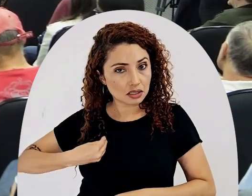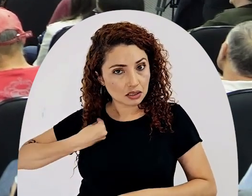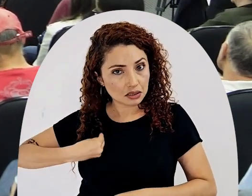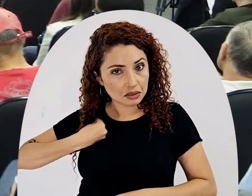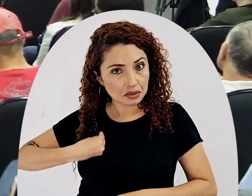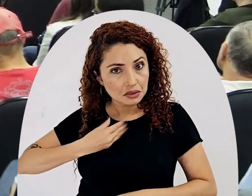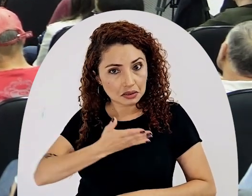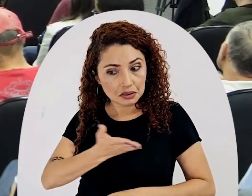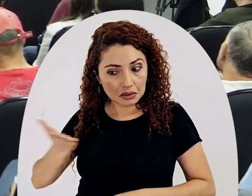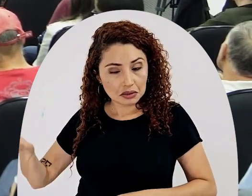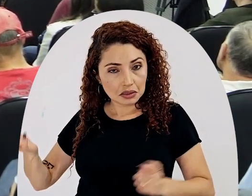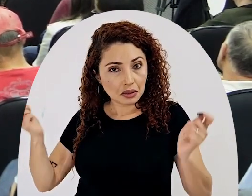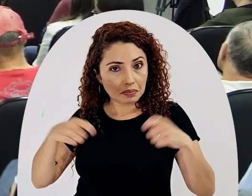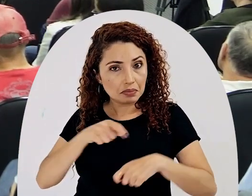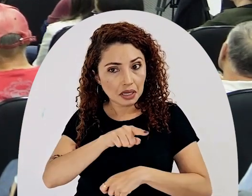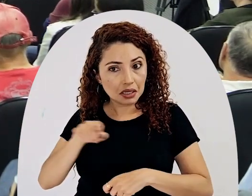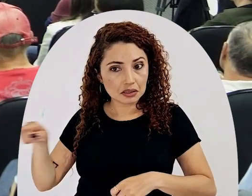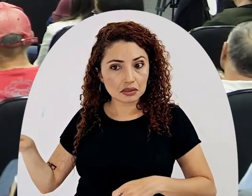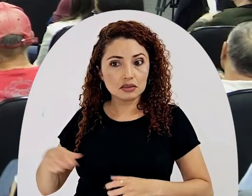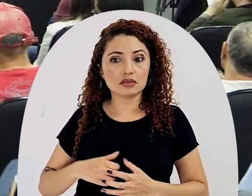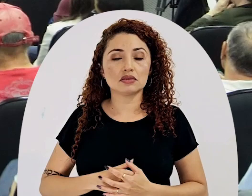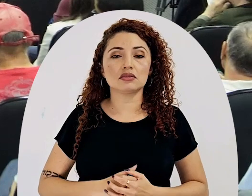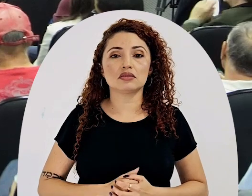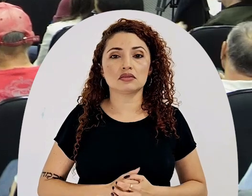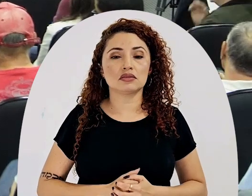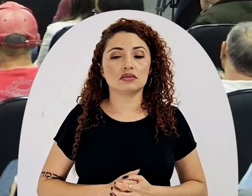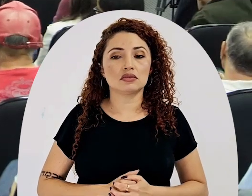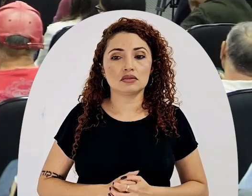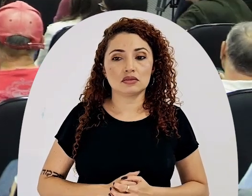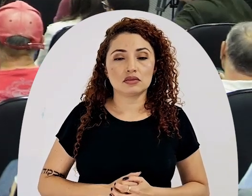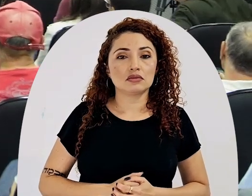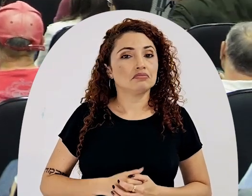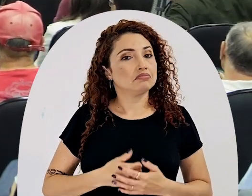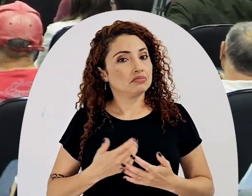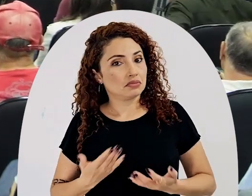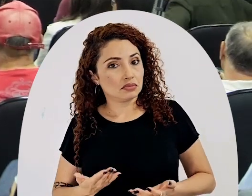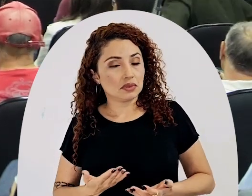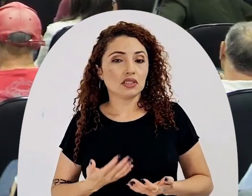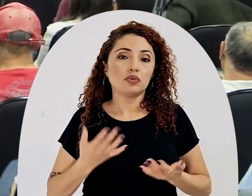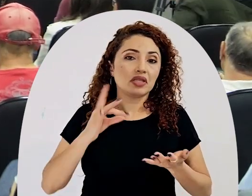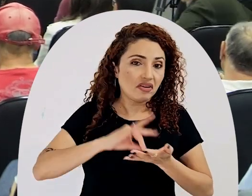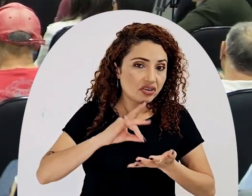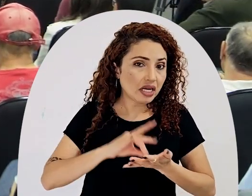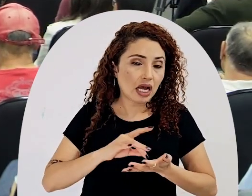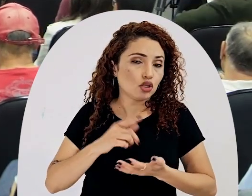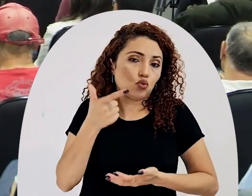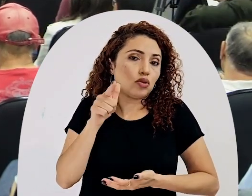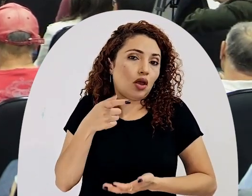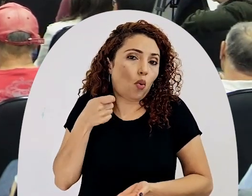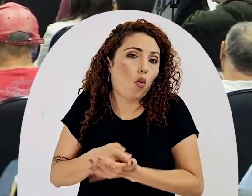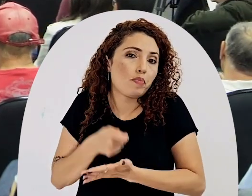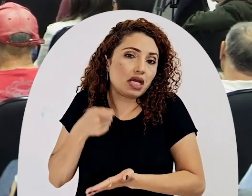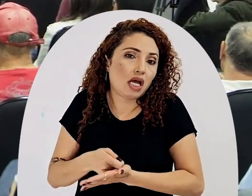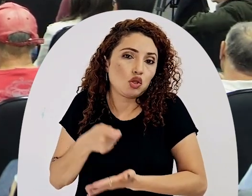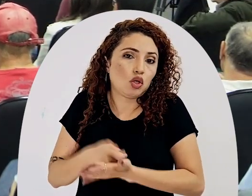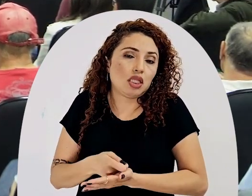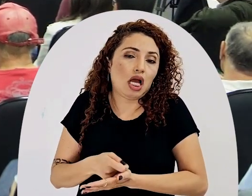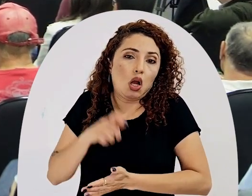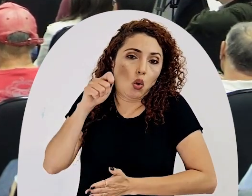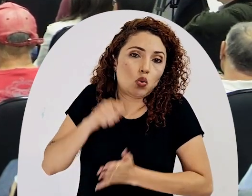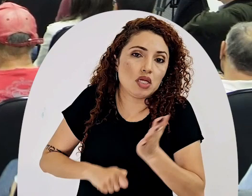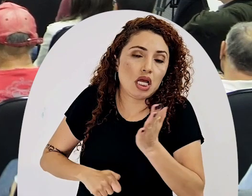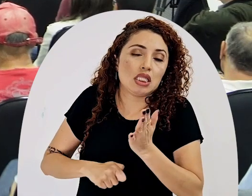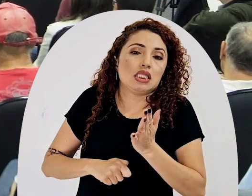Sim. Sim, sim. O que não, na verdade, ainda não é uma obrigatoriedade. Como eu disse para você, é